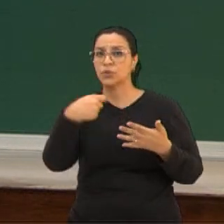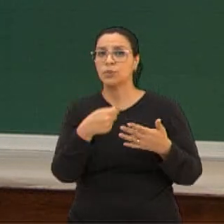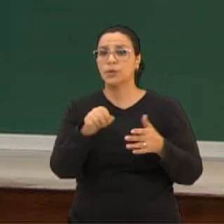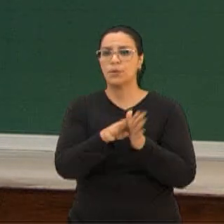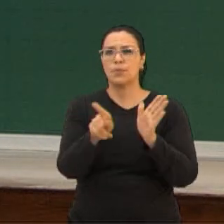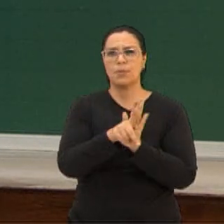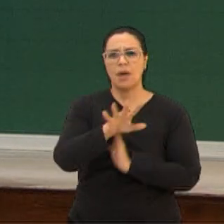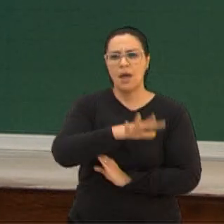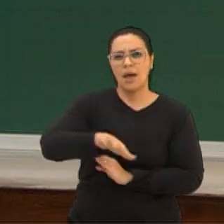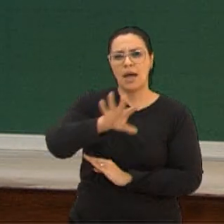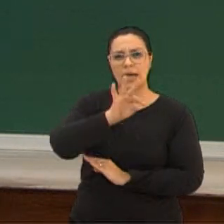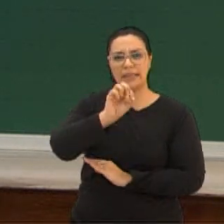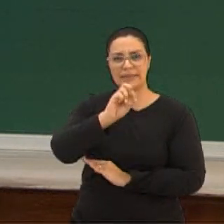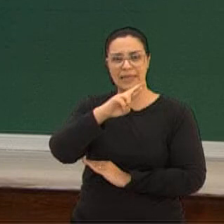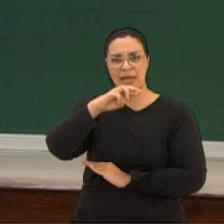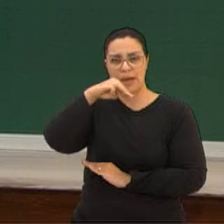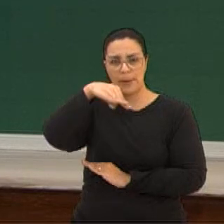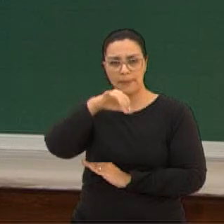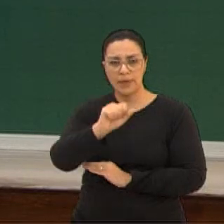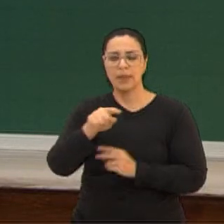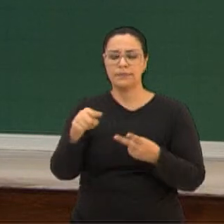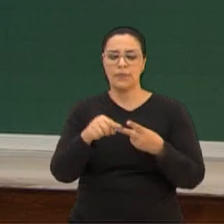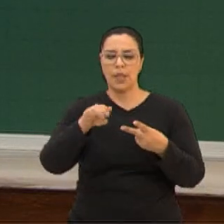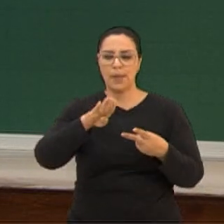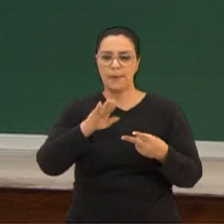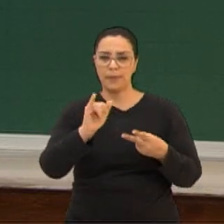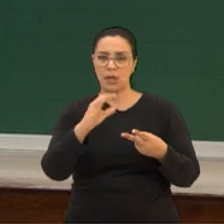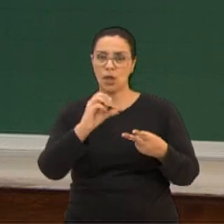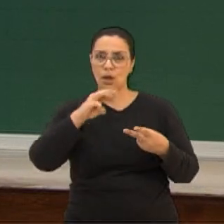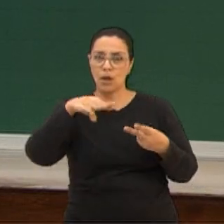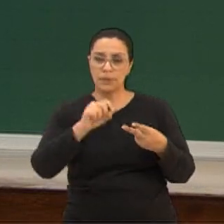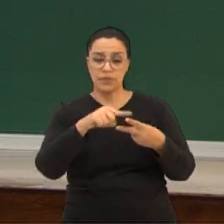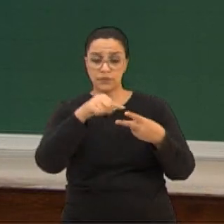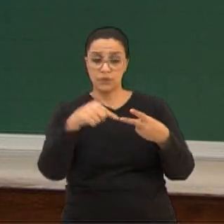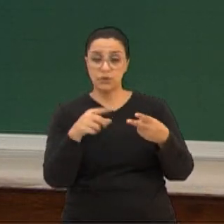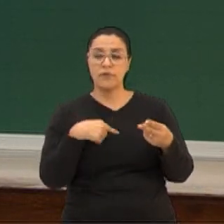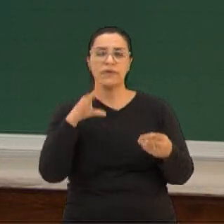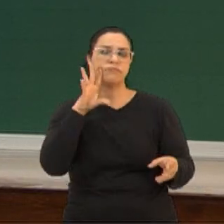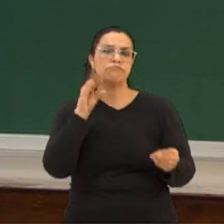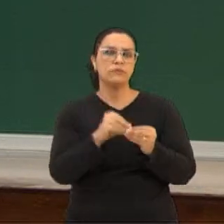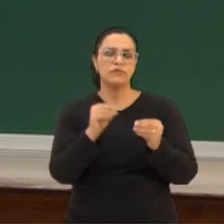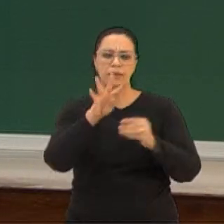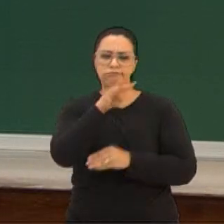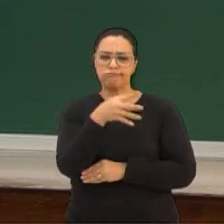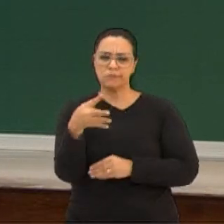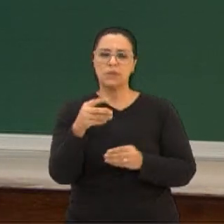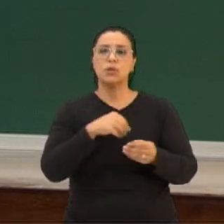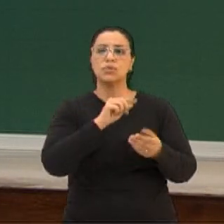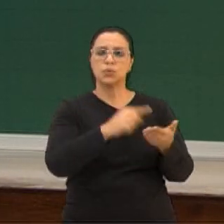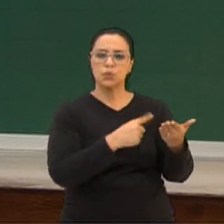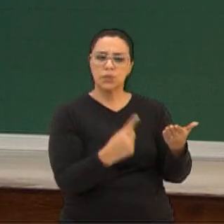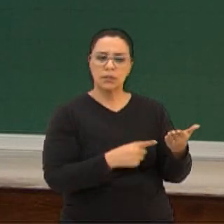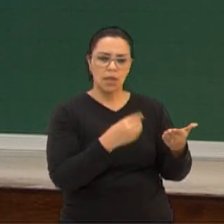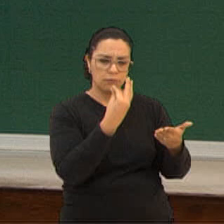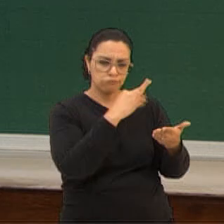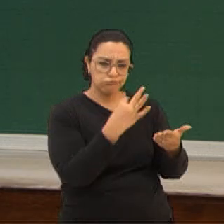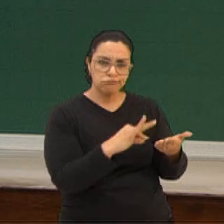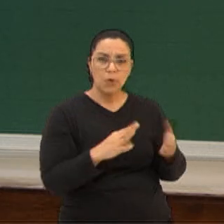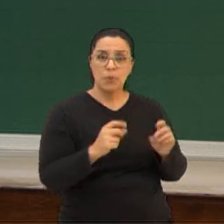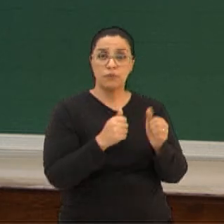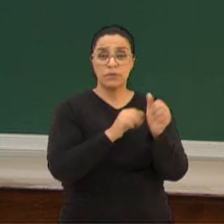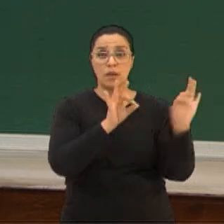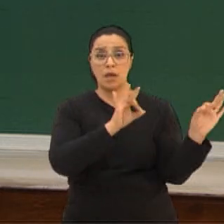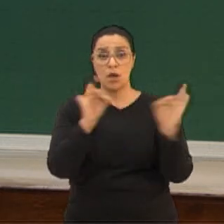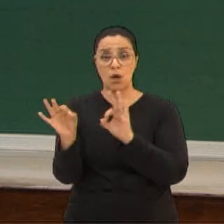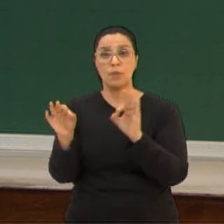zonas térmicas, falamos sobre os biomas, e é isso que você, estudante, vai sistematizar no seu caderno. E você que está acompanhando